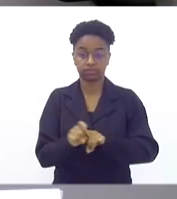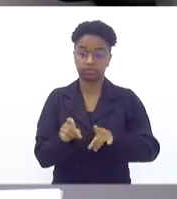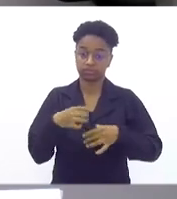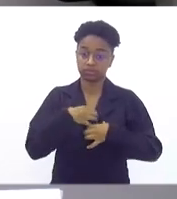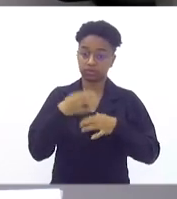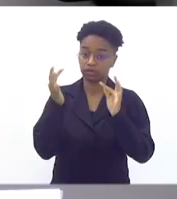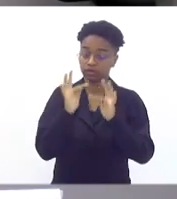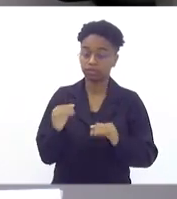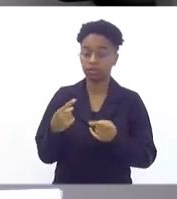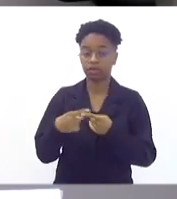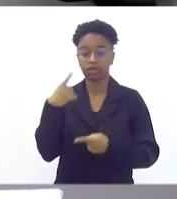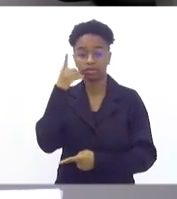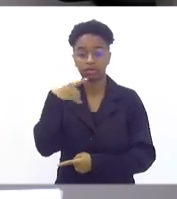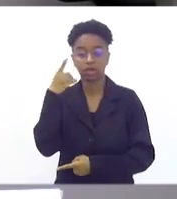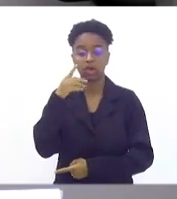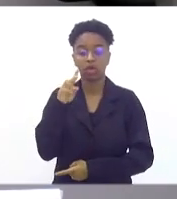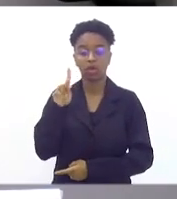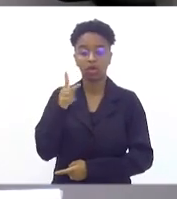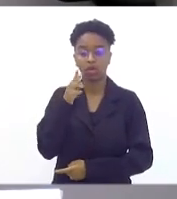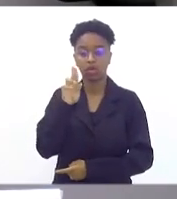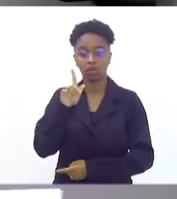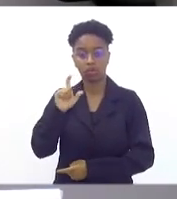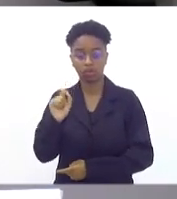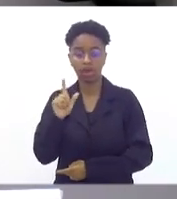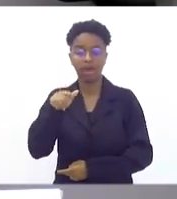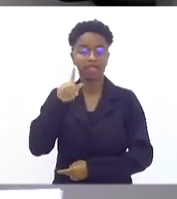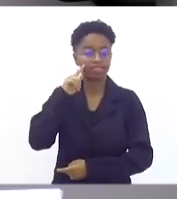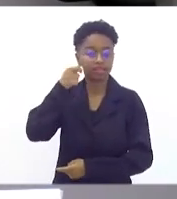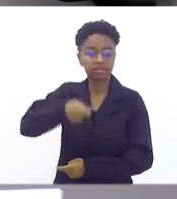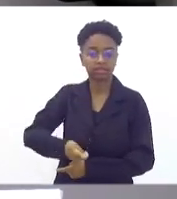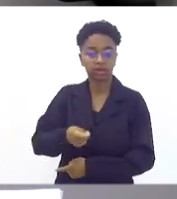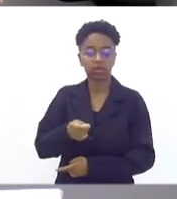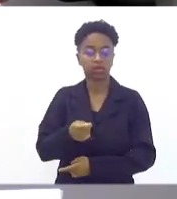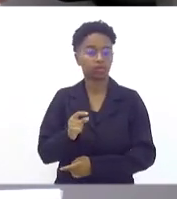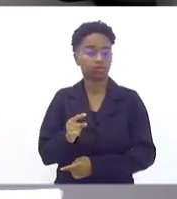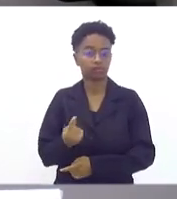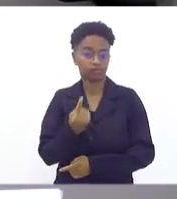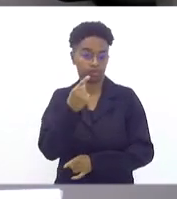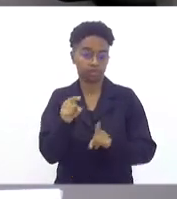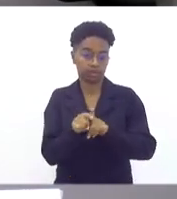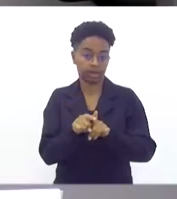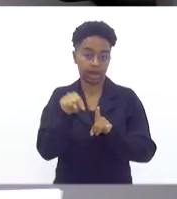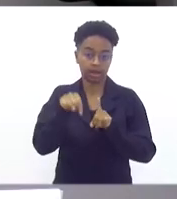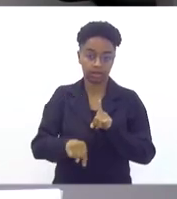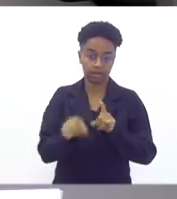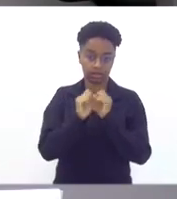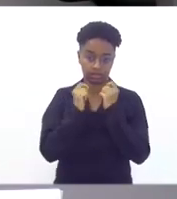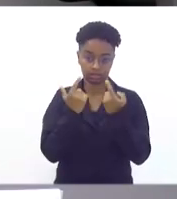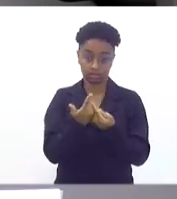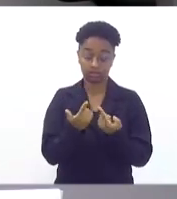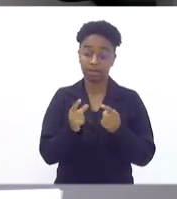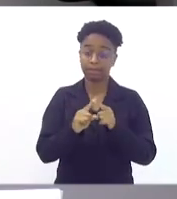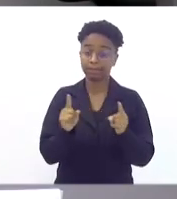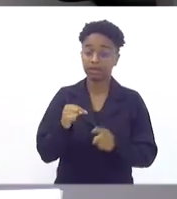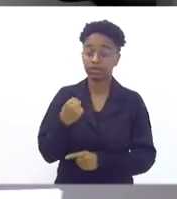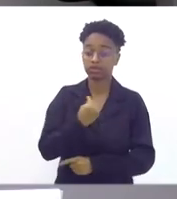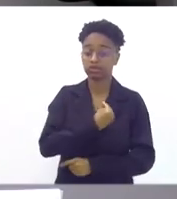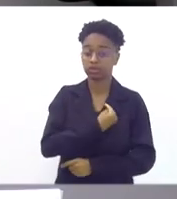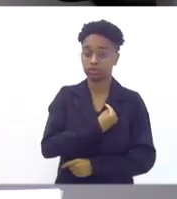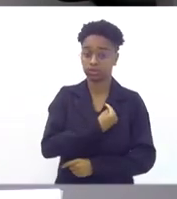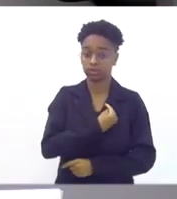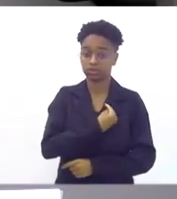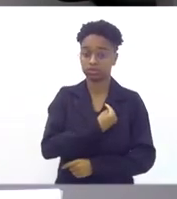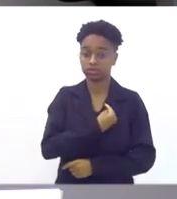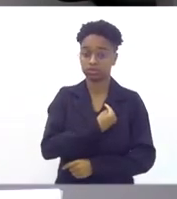secretário o Leal que isso não é uma decisão exclusiva Isso é uma decisão de todos principalmente do Parlamento da nossa parte é é